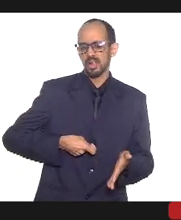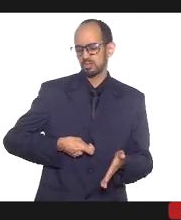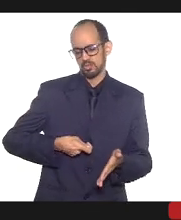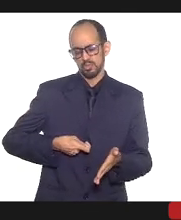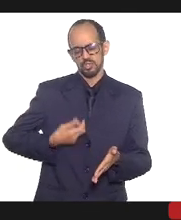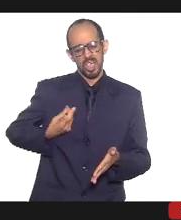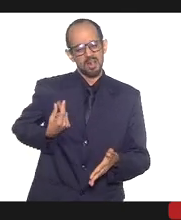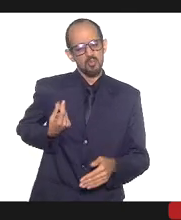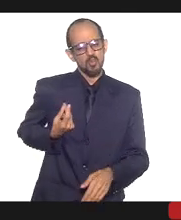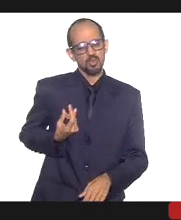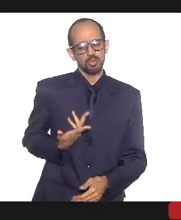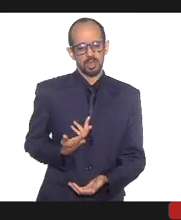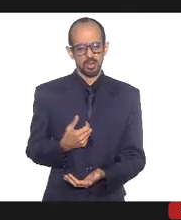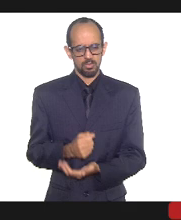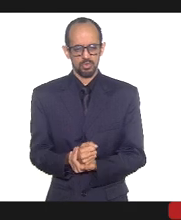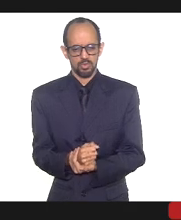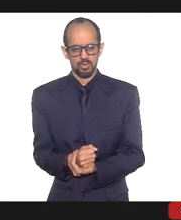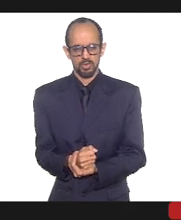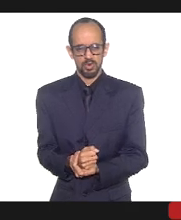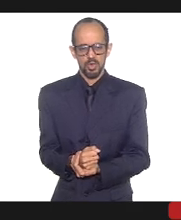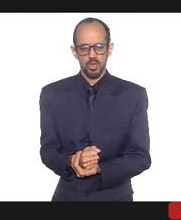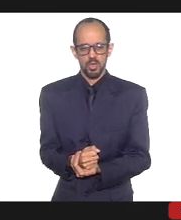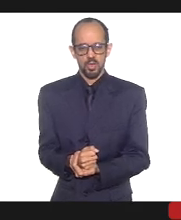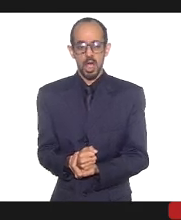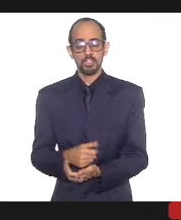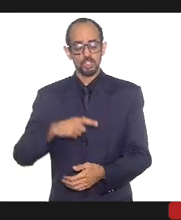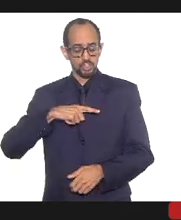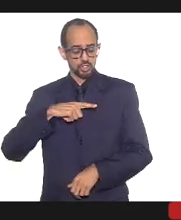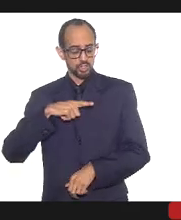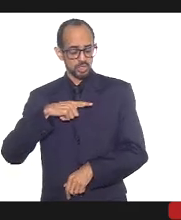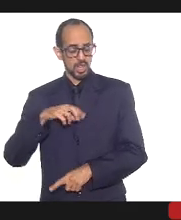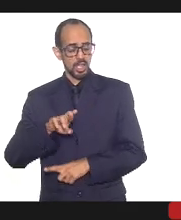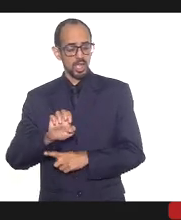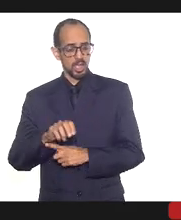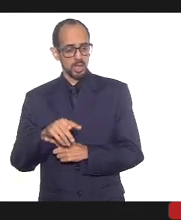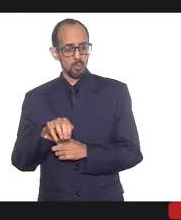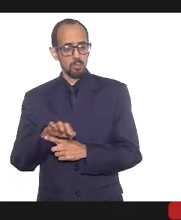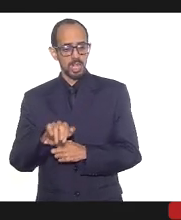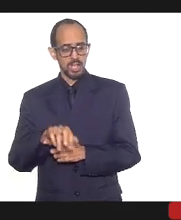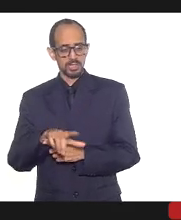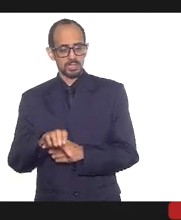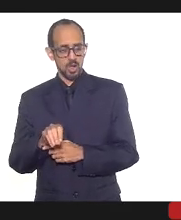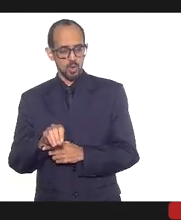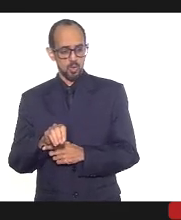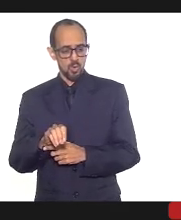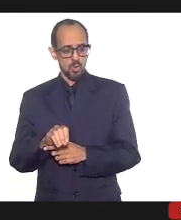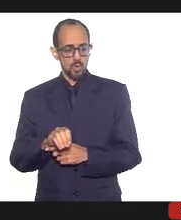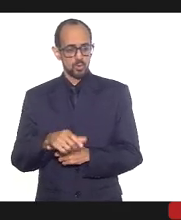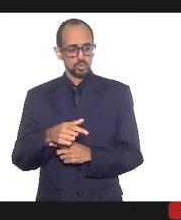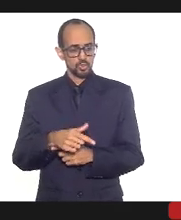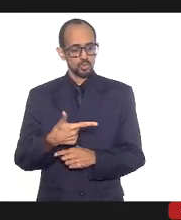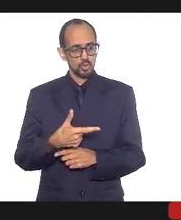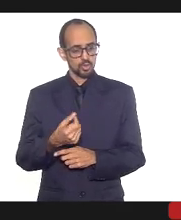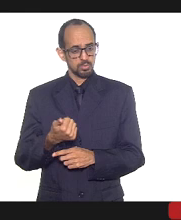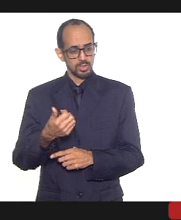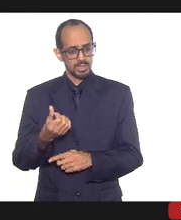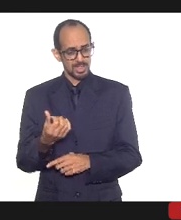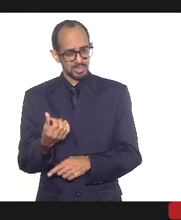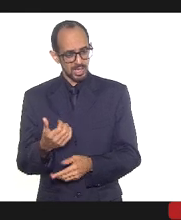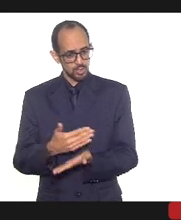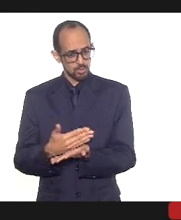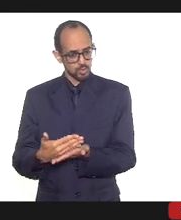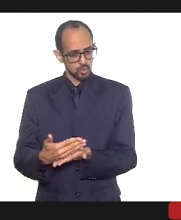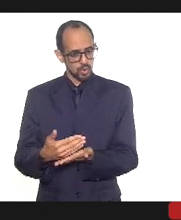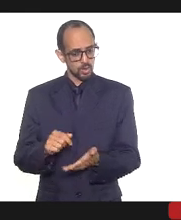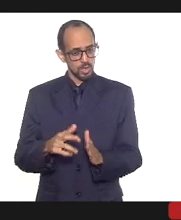Estado ele está sob o regime de recuperação fiscal desde 2016, que tem em suas regras a proibição do aumento